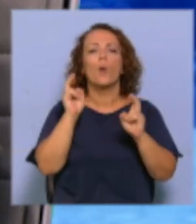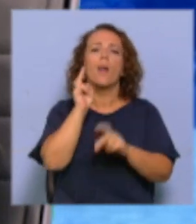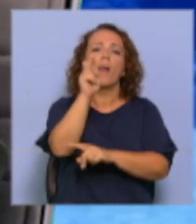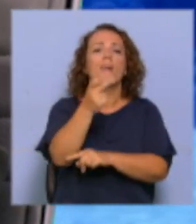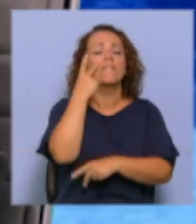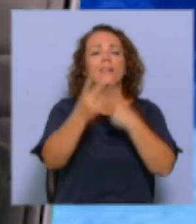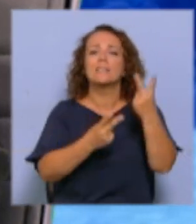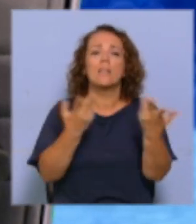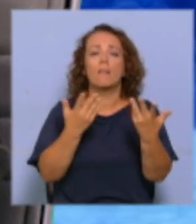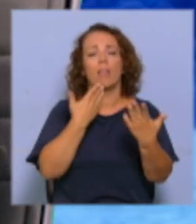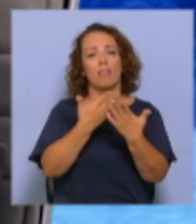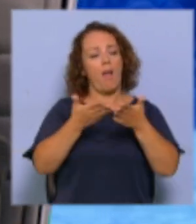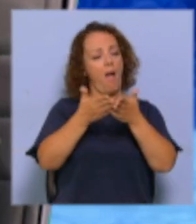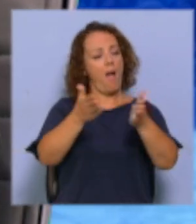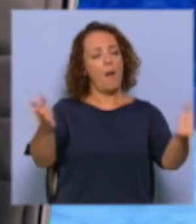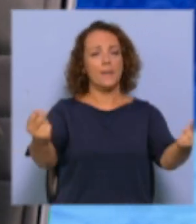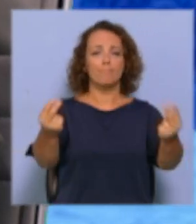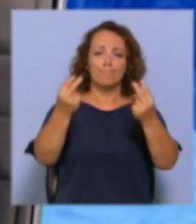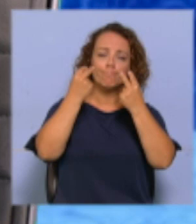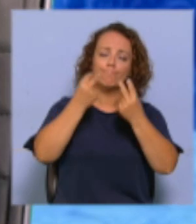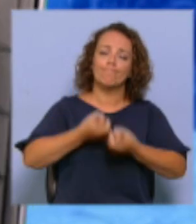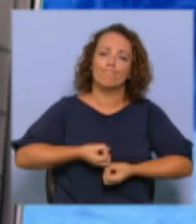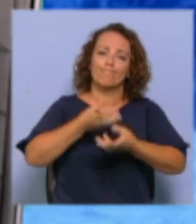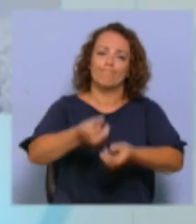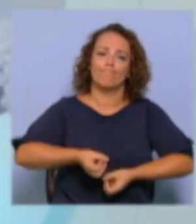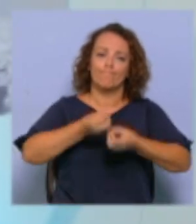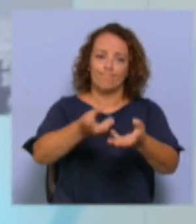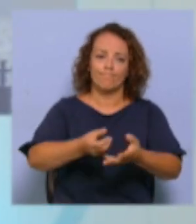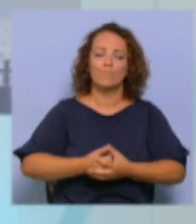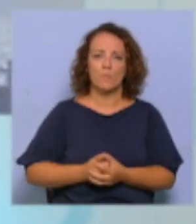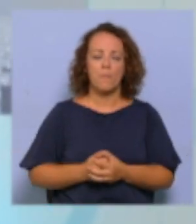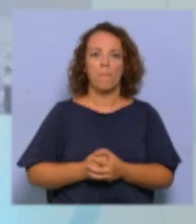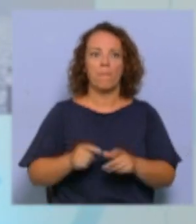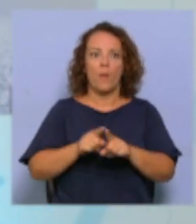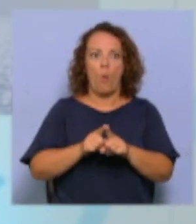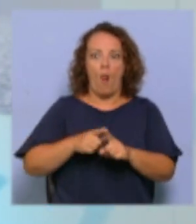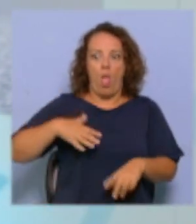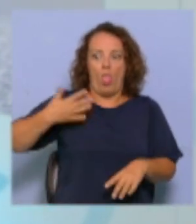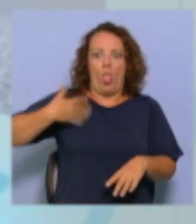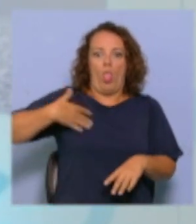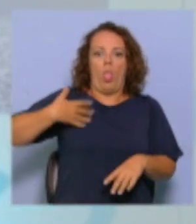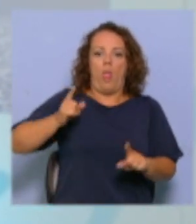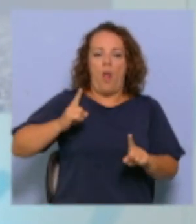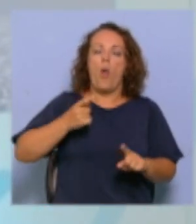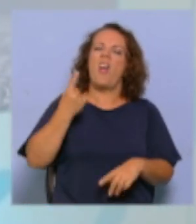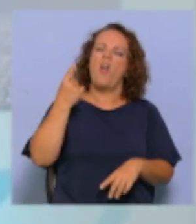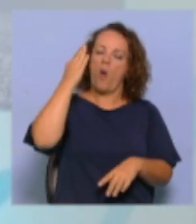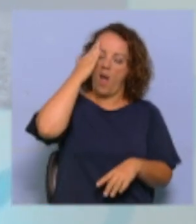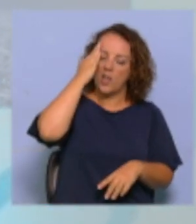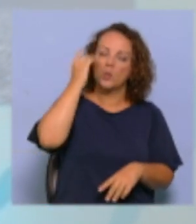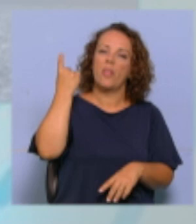que se impõe nestas circunstâncias. Mais do que tomados pelo medo, será melhor avançar com a cautela? Com a cautela,